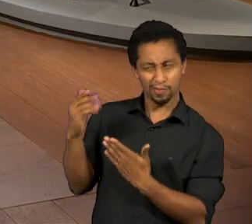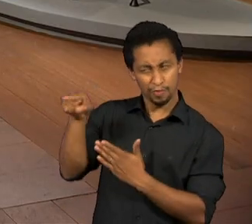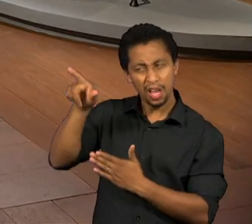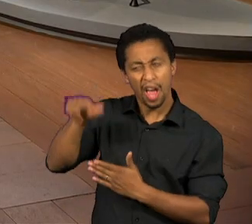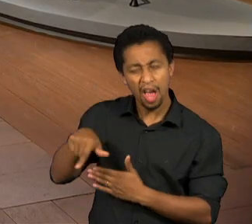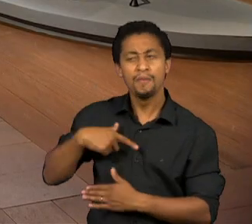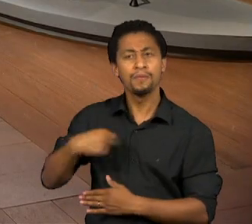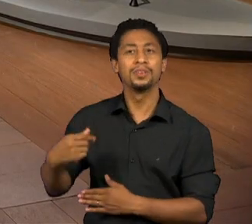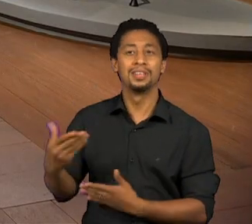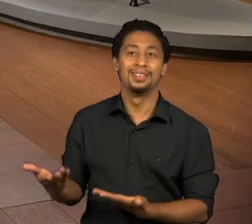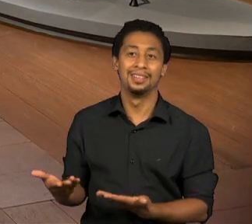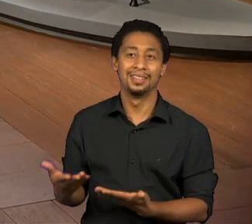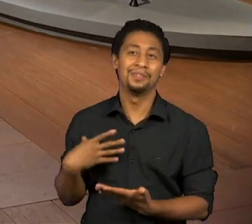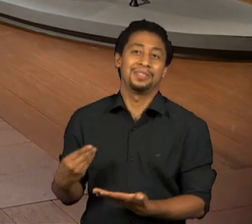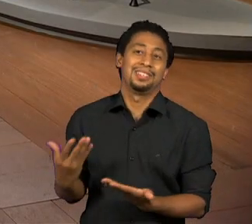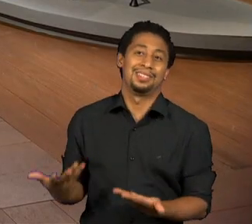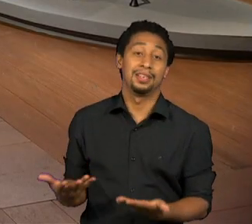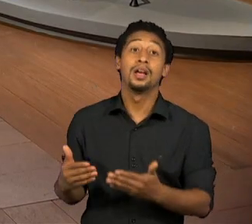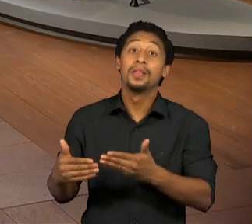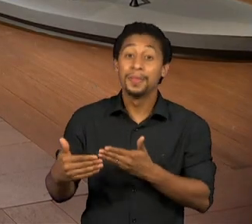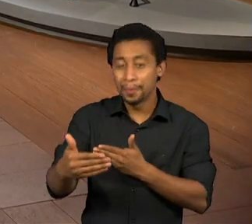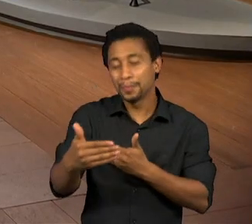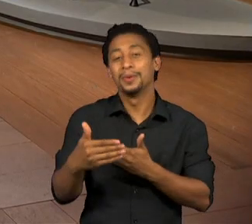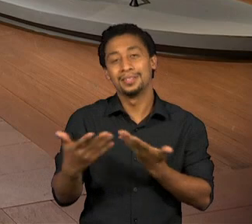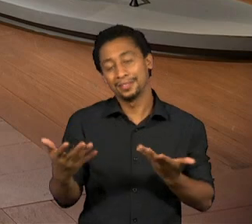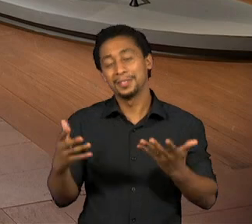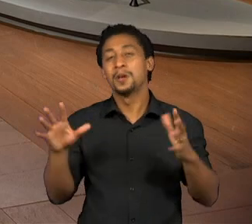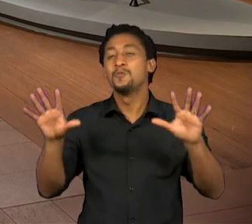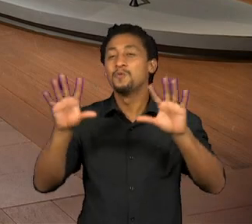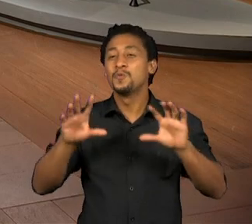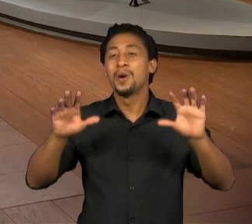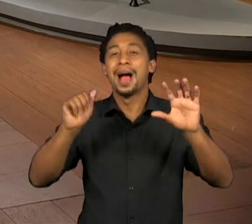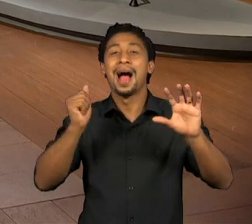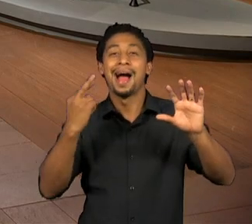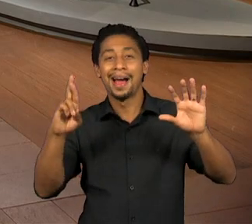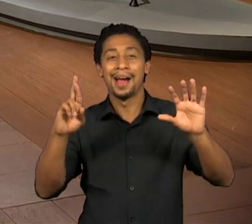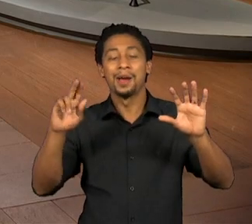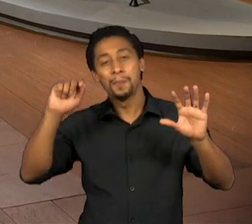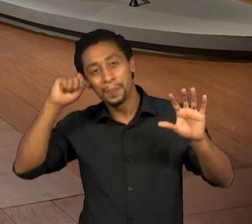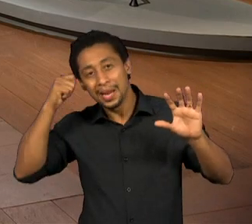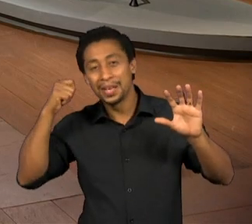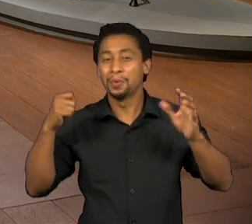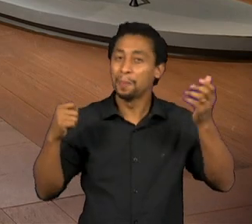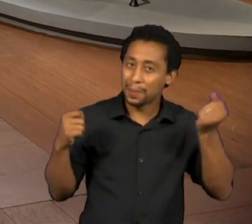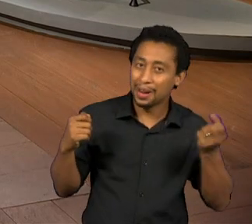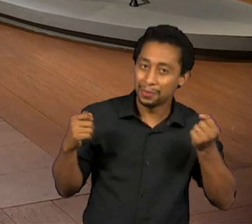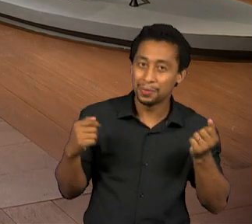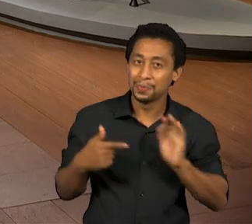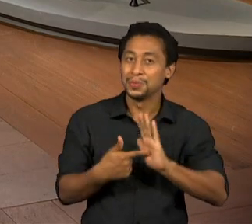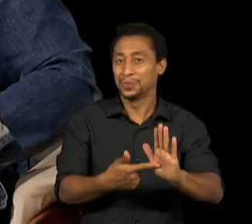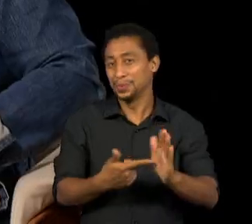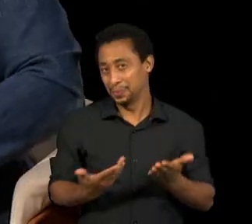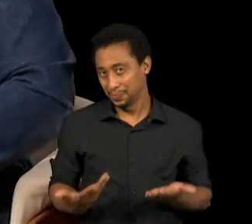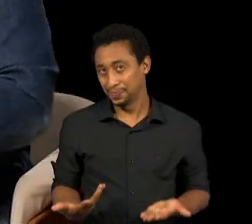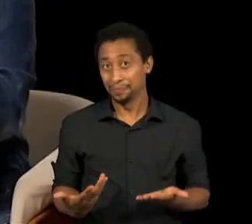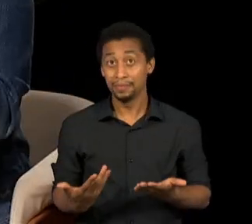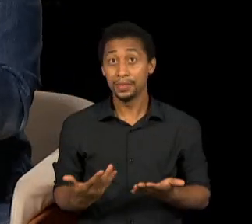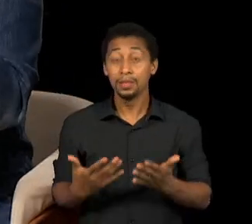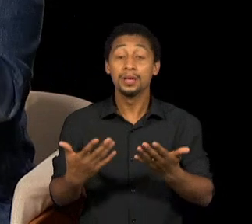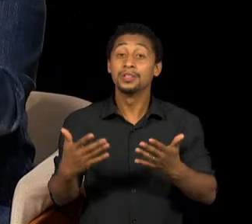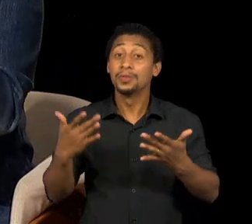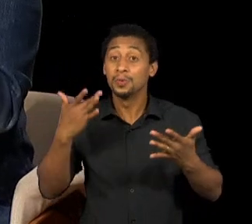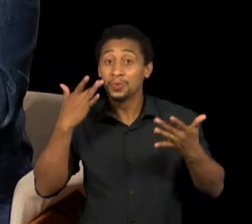Luar em Preto e Branco, que fazer teatro com a Célia também foi... Porque o teatro, ele te dá um dia a dia... Na